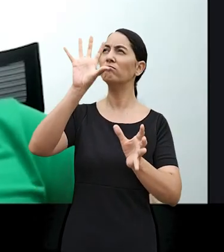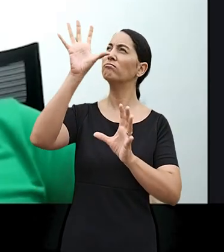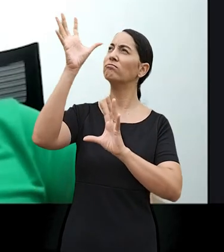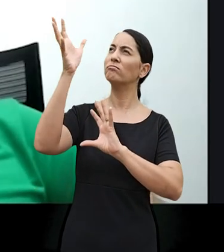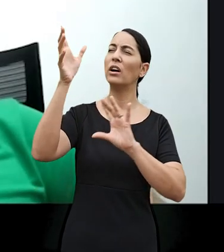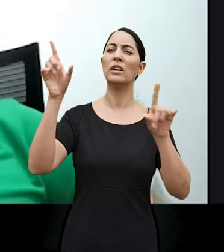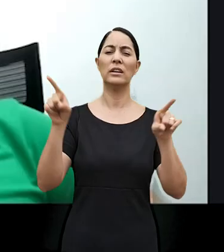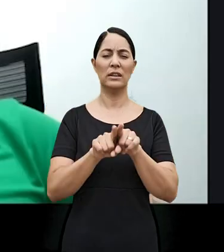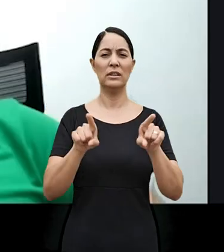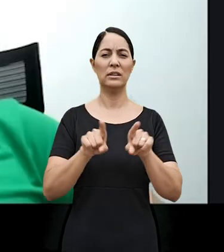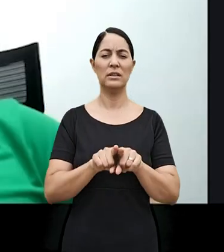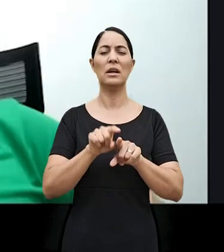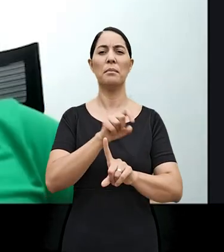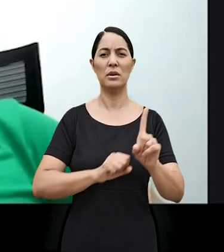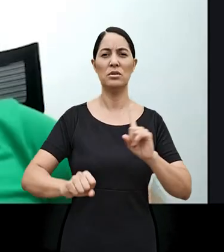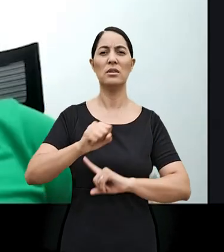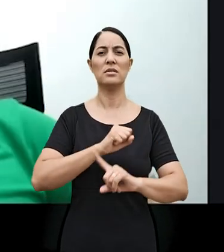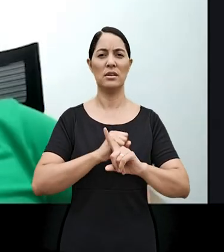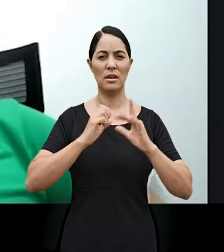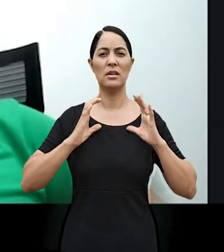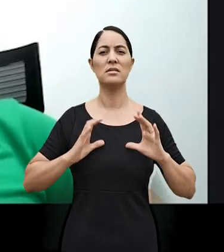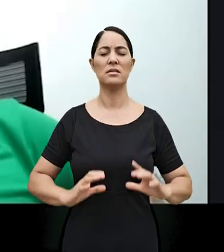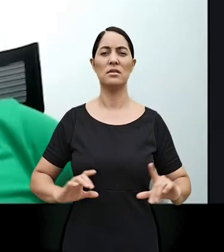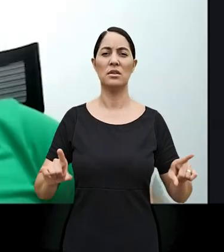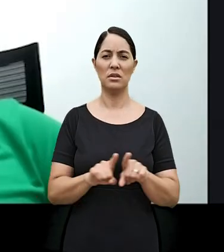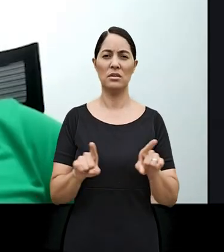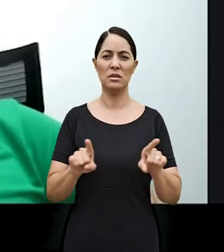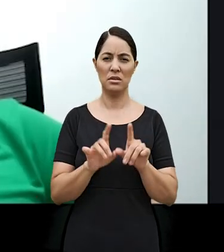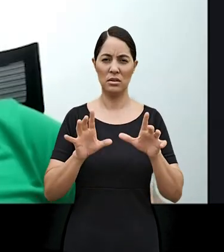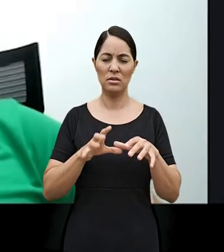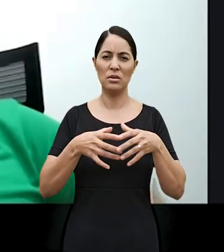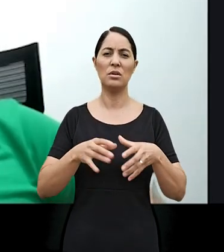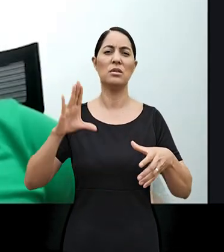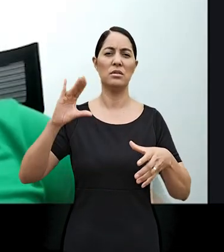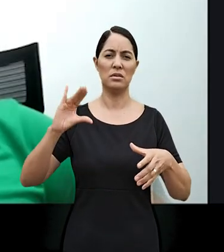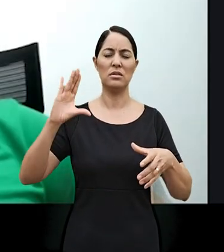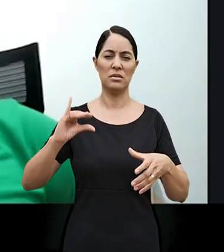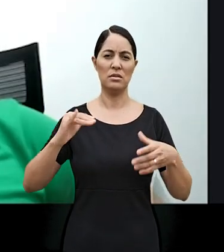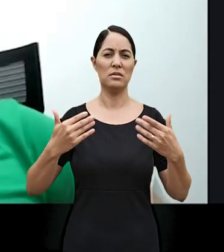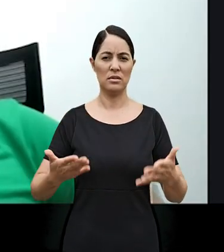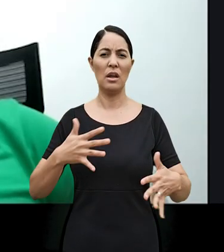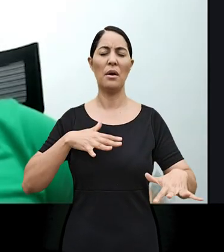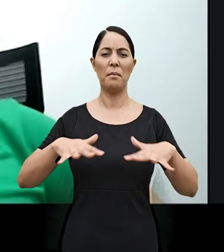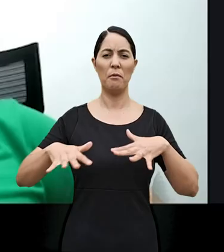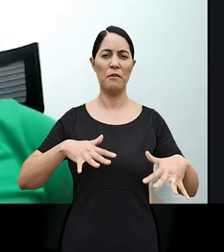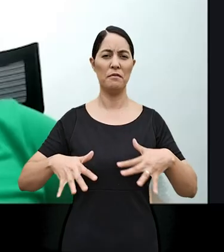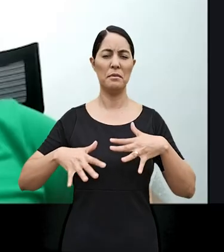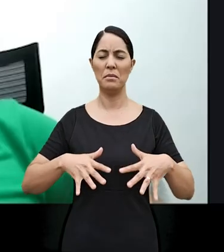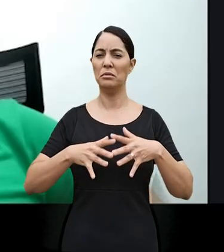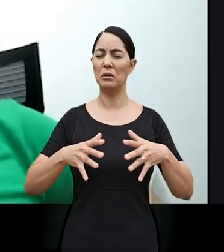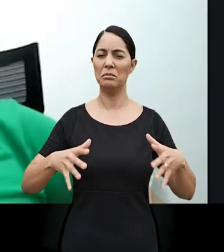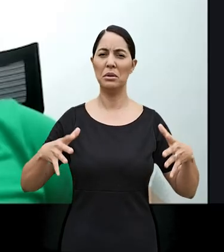com o sistema de justiça, com a sociedade civil e com a comunidade científica. Este evento é parte desse movimento